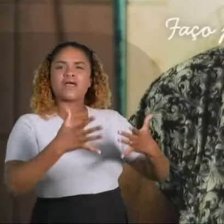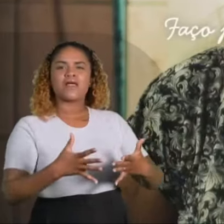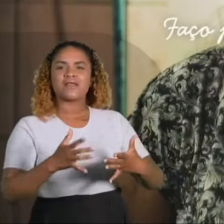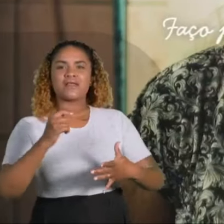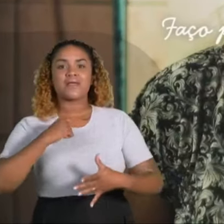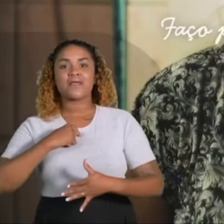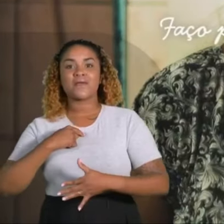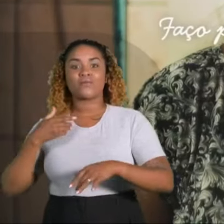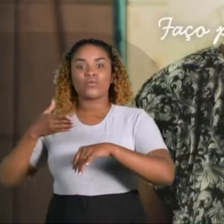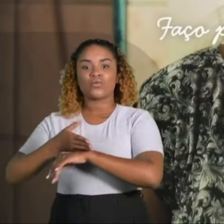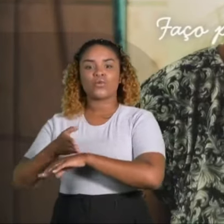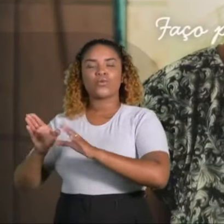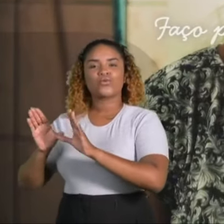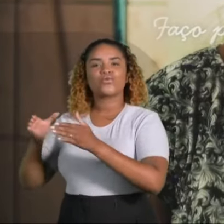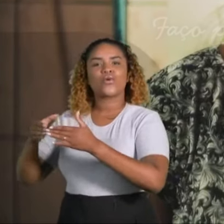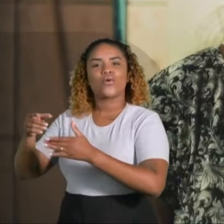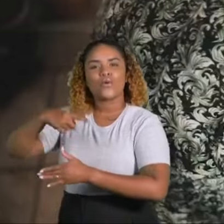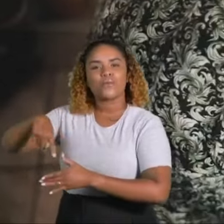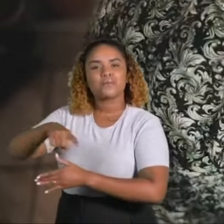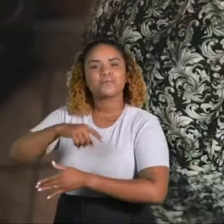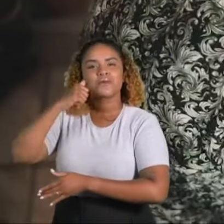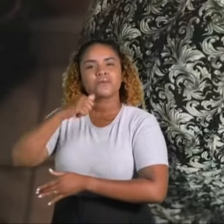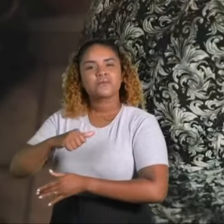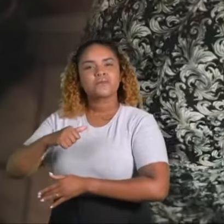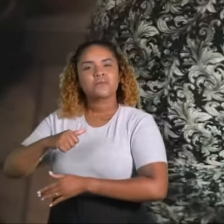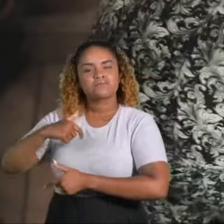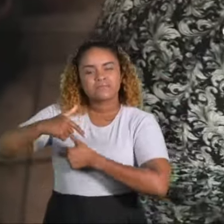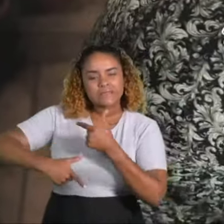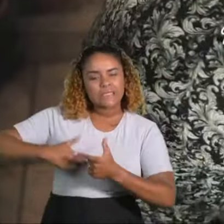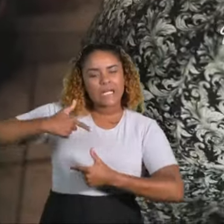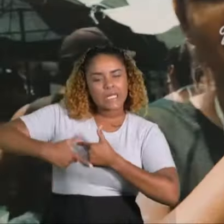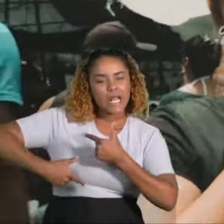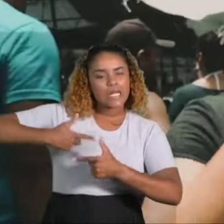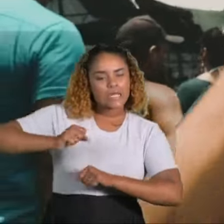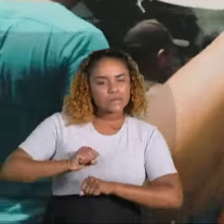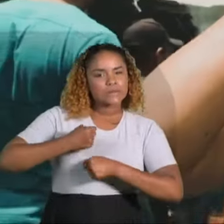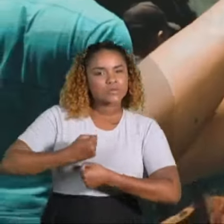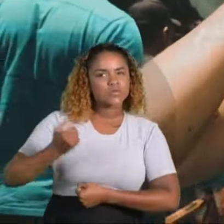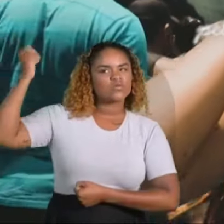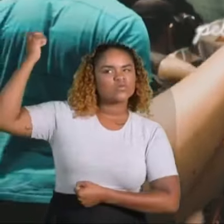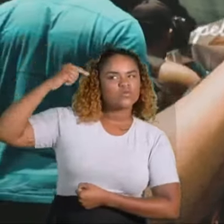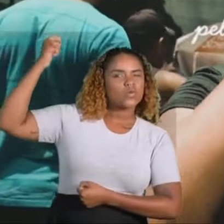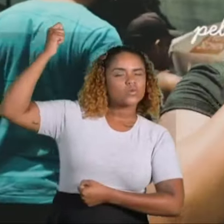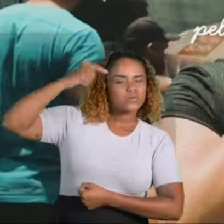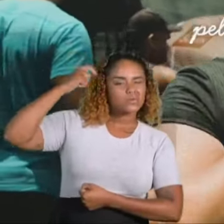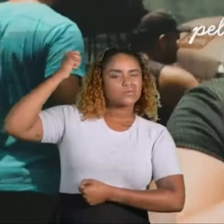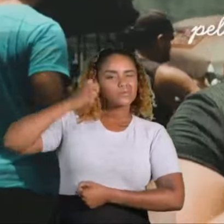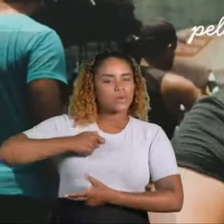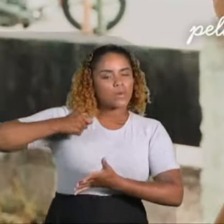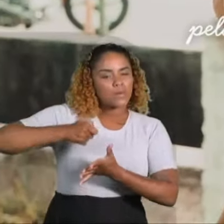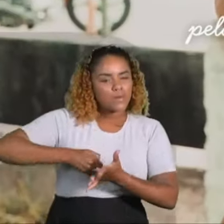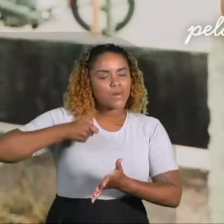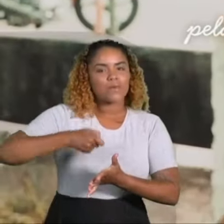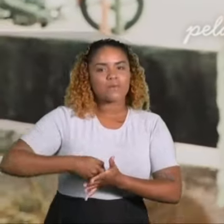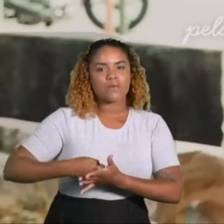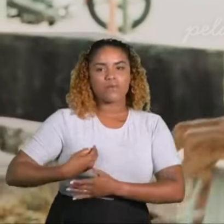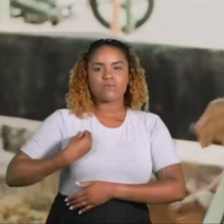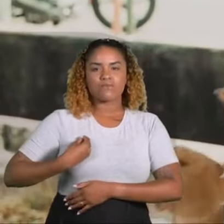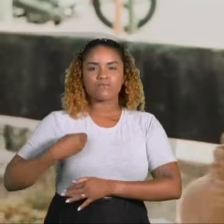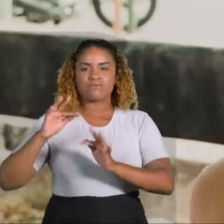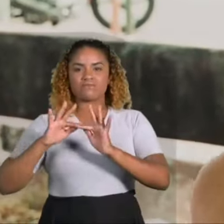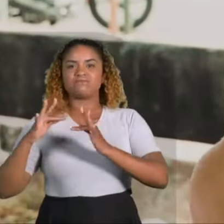Faço parte dessa legião de mulheres que batalha de sol a sol pela sobrevivência da